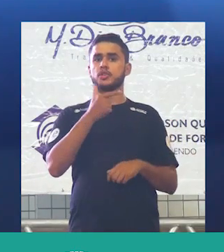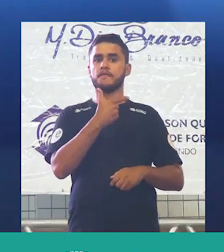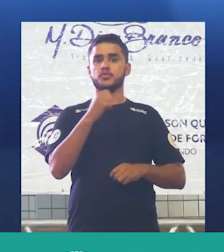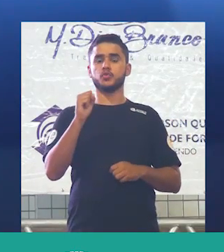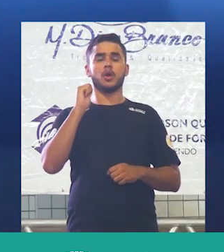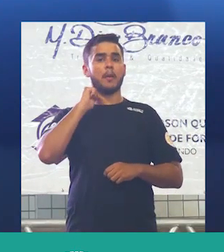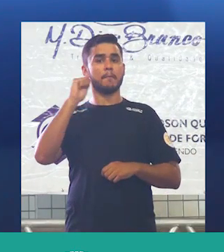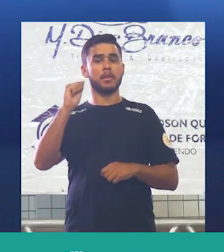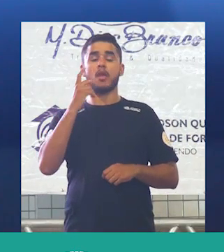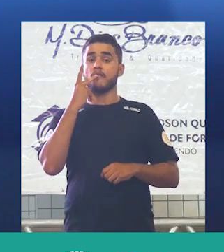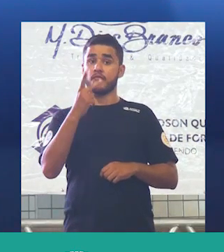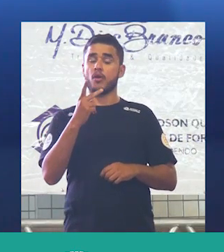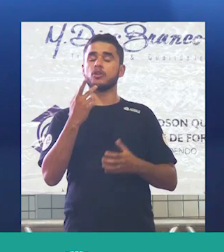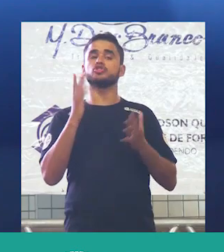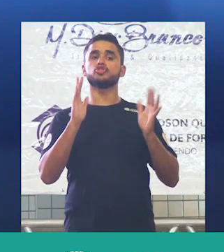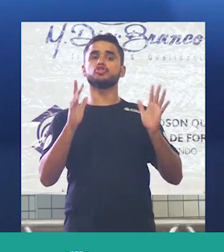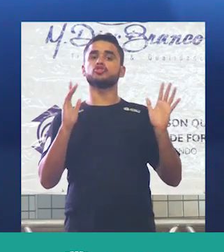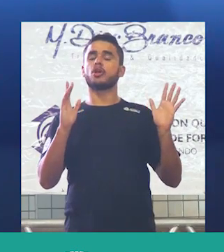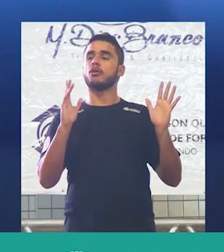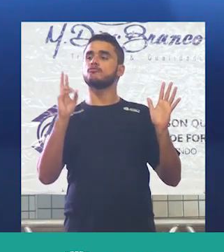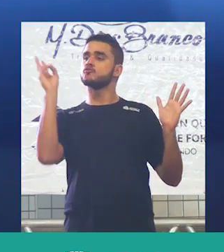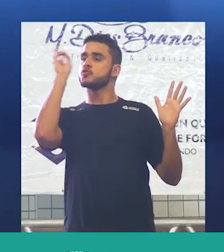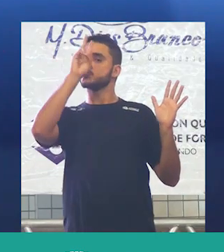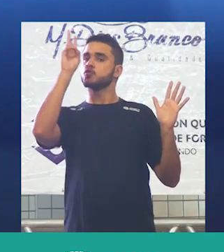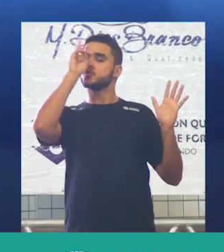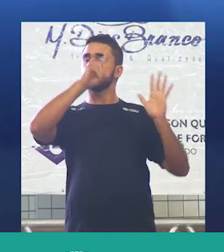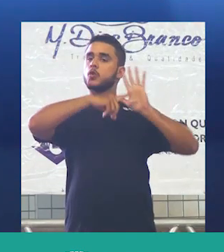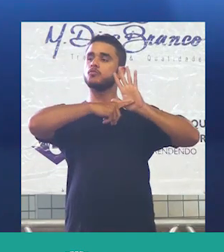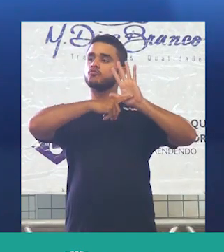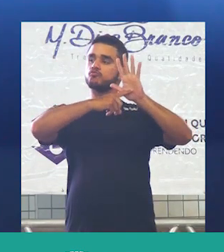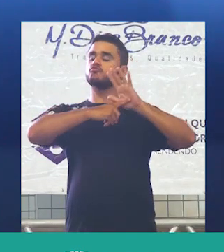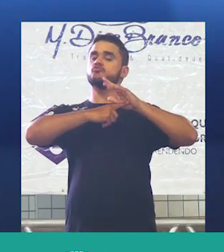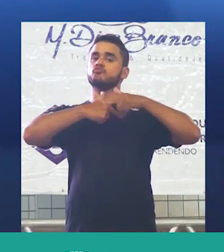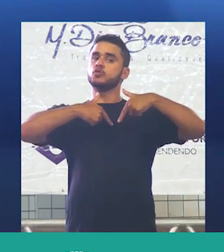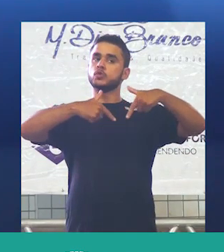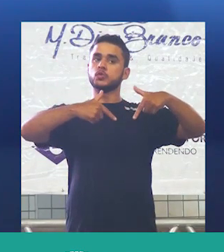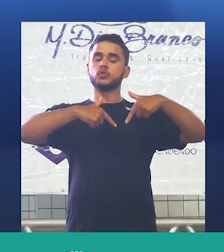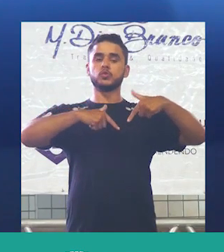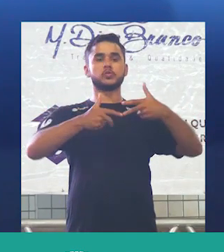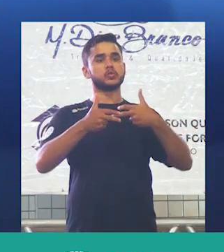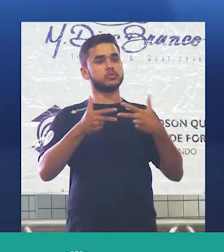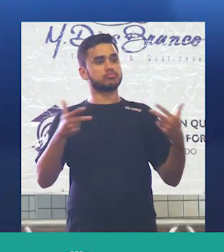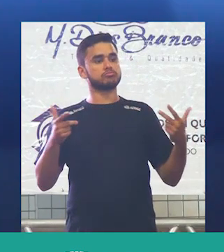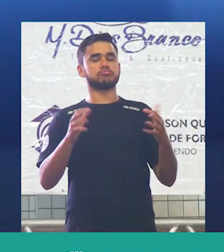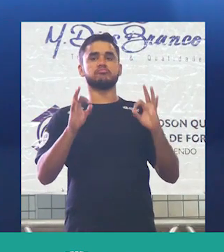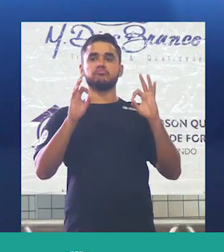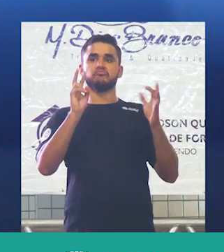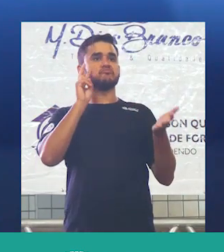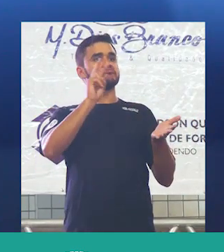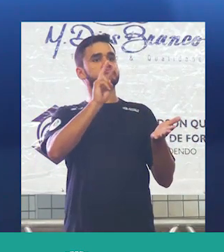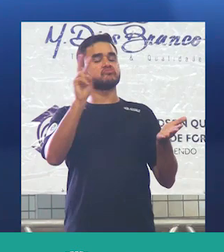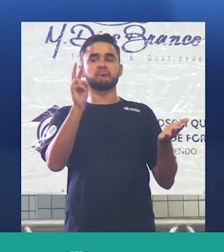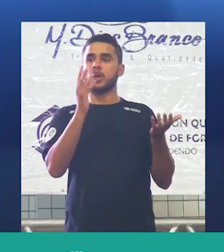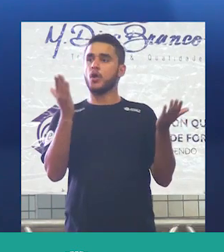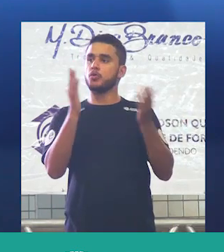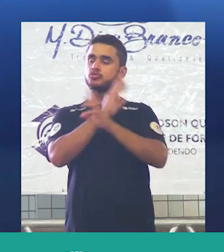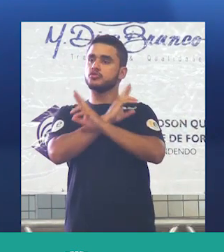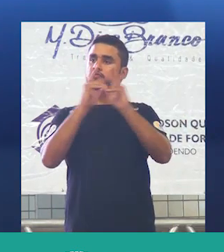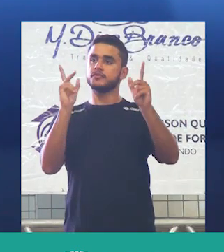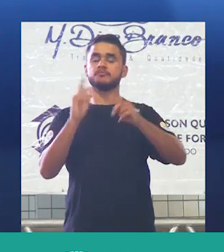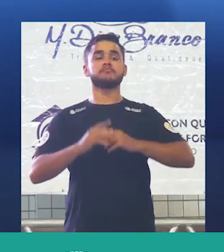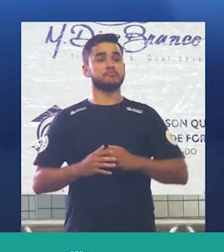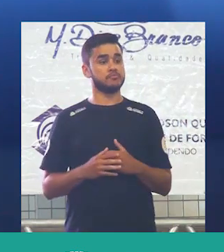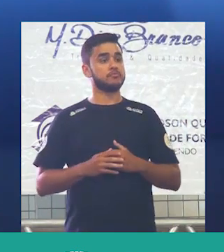história, mas promete desdobramentos, movimentação de dimensão nunca vista.